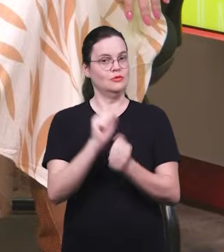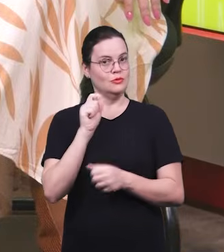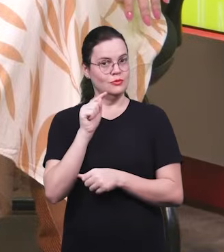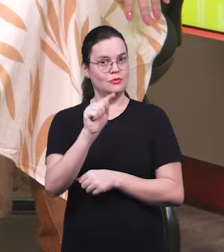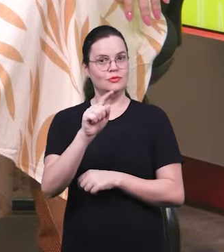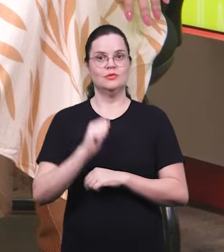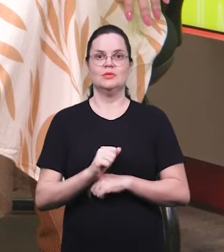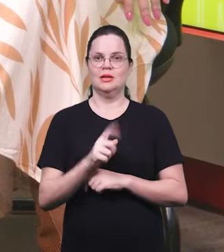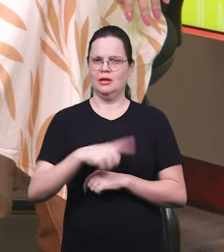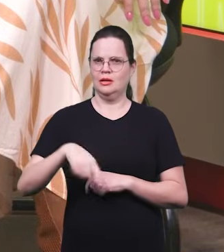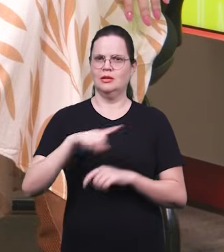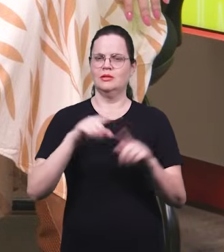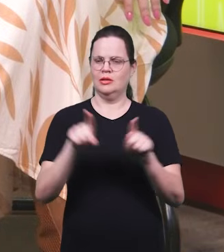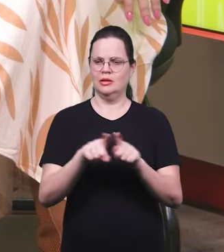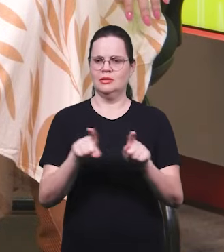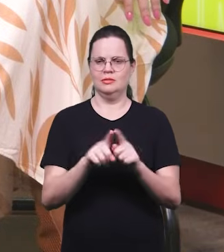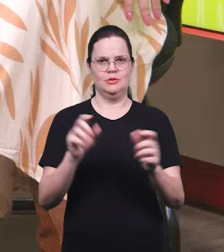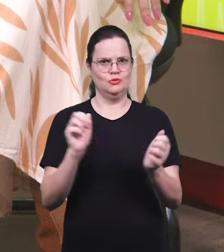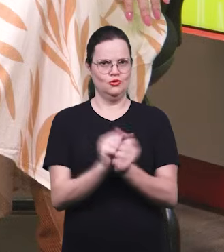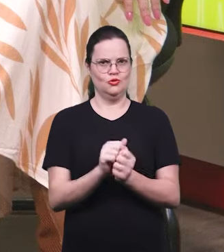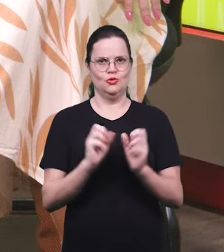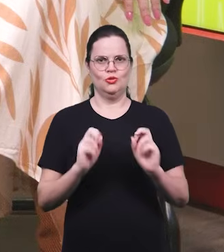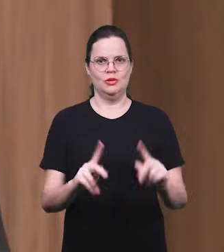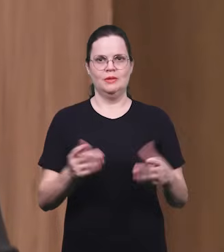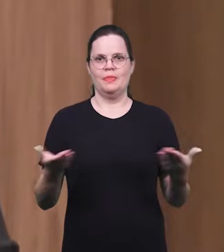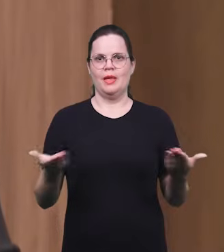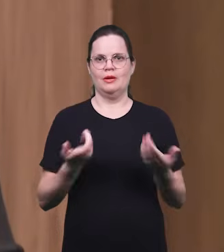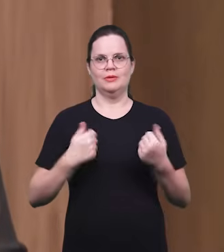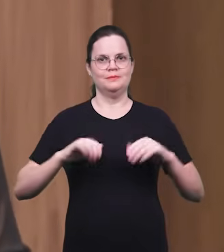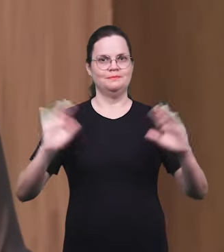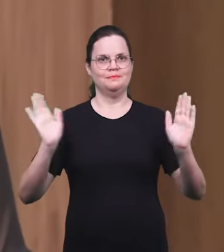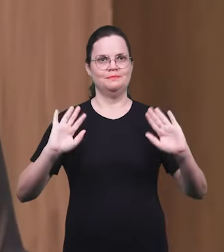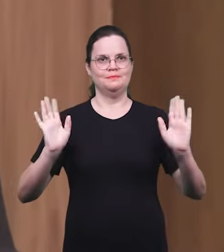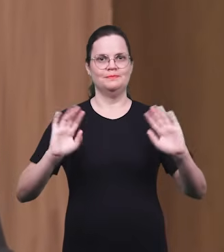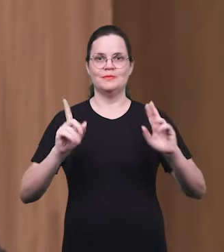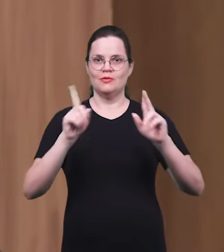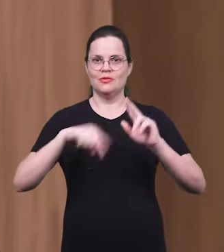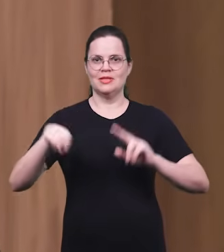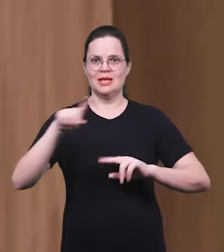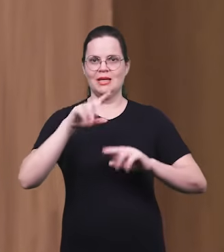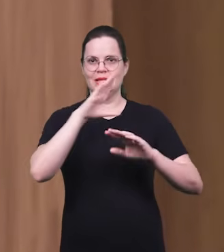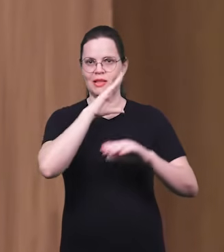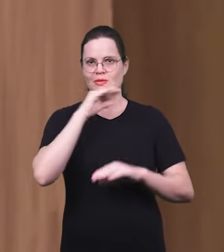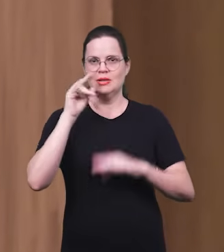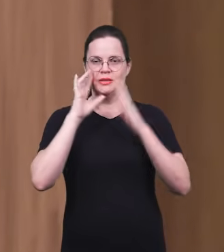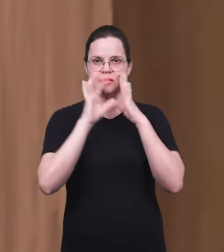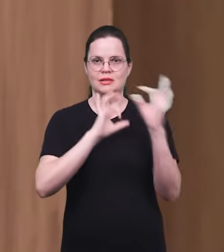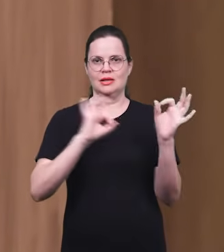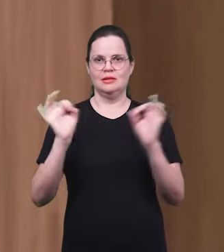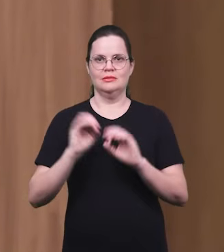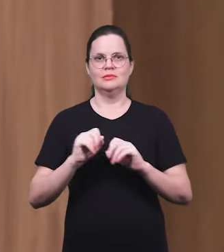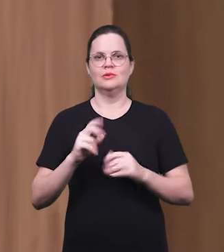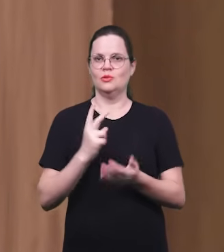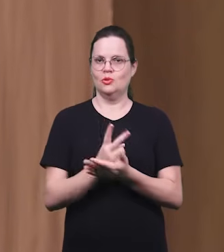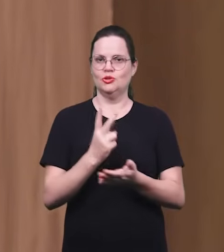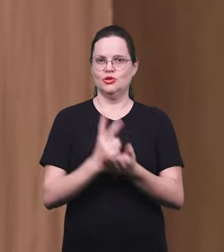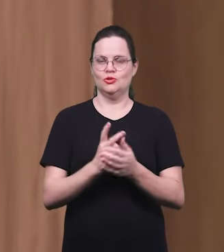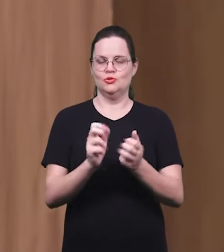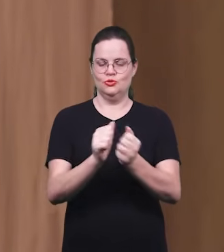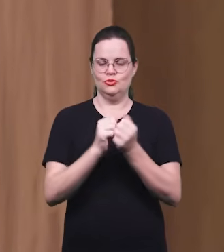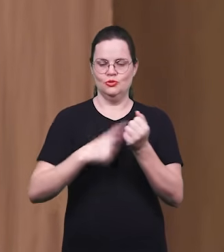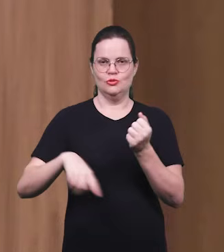está contigo e nós também estamos. E agora nós nos despedimos de vocês, adolescentes que estão nos